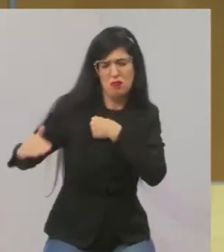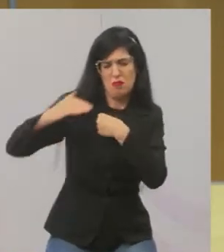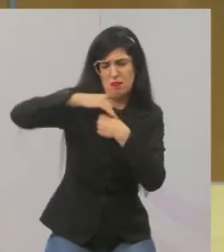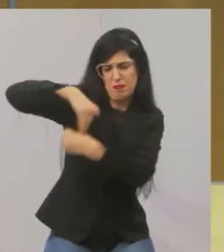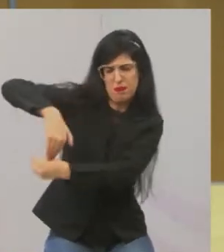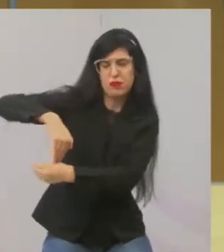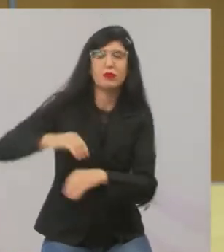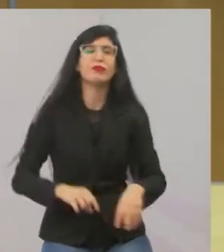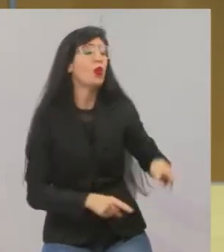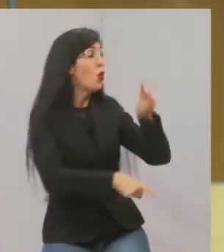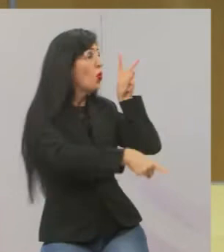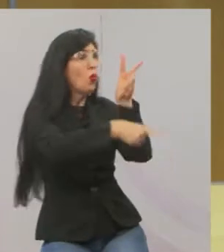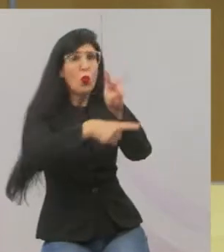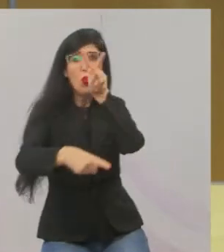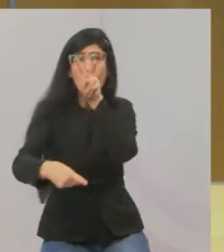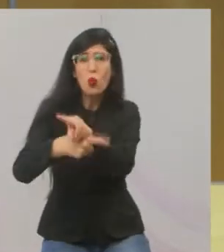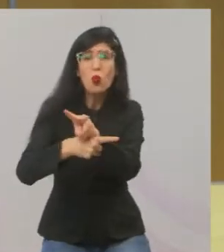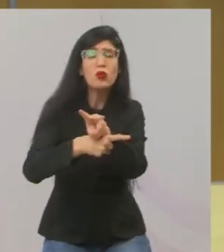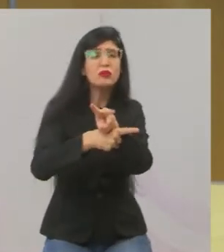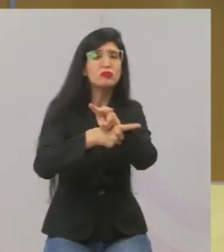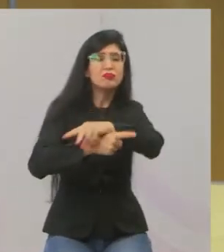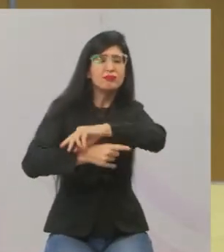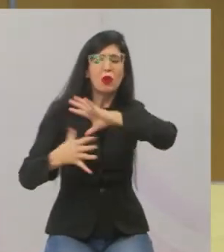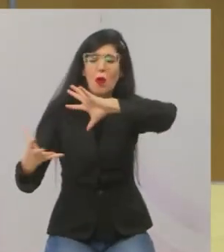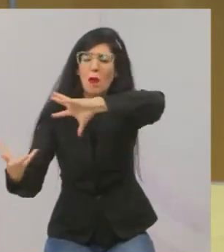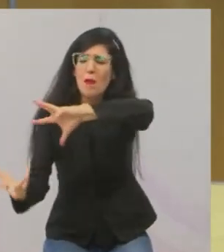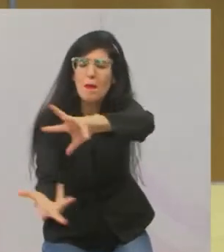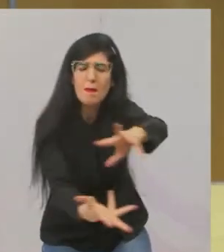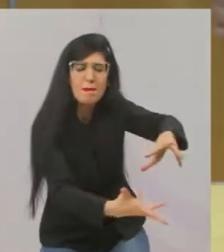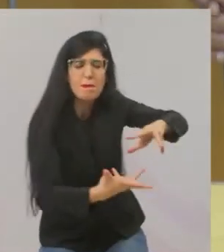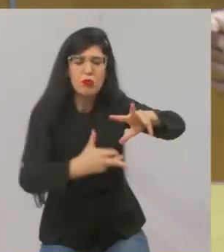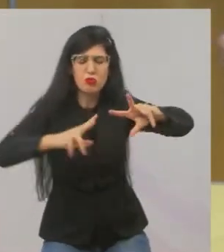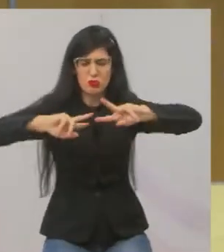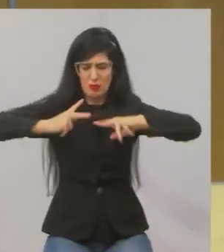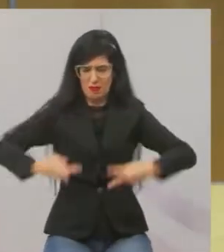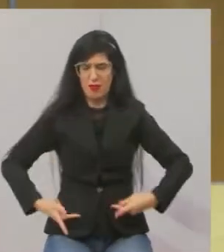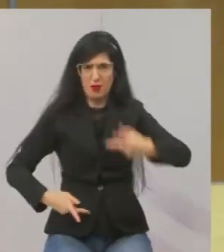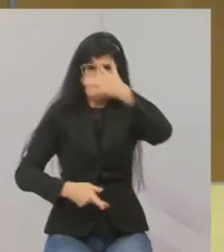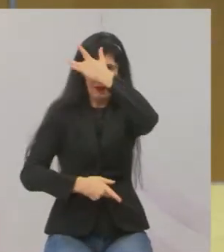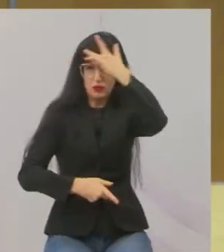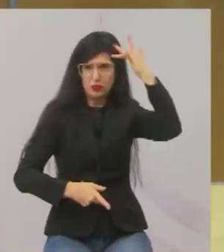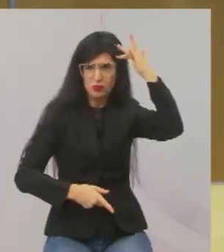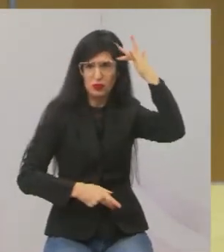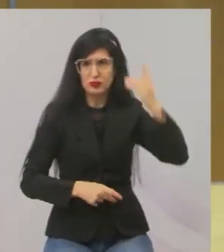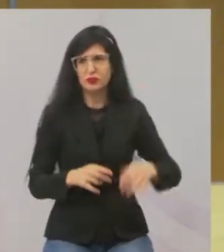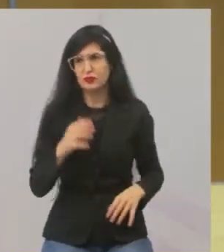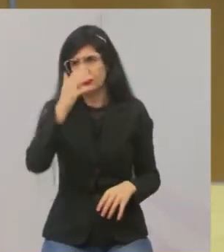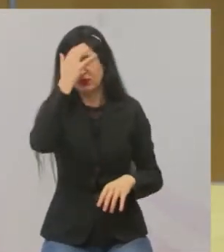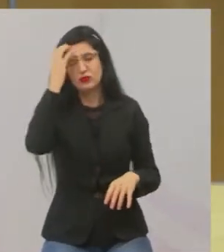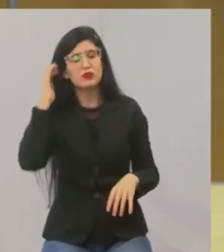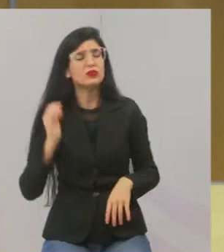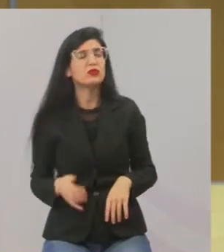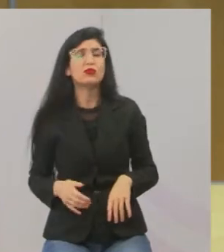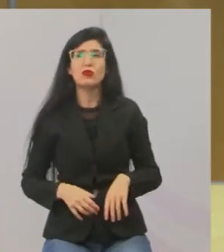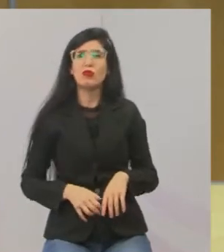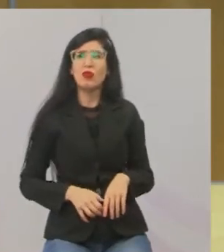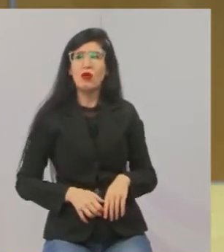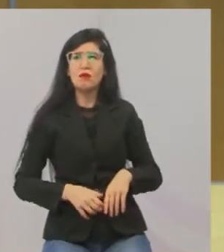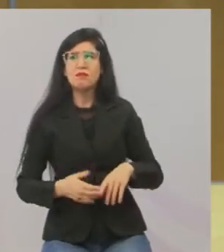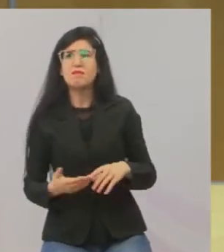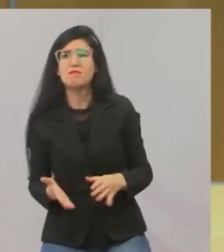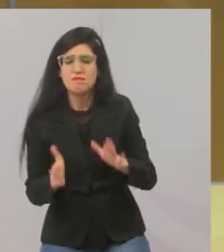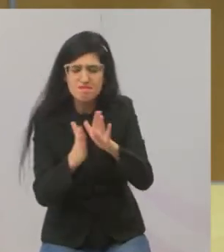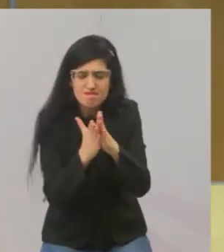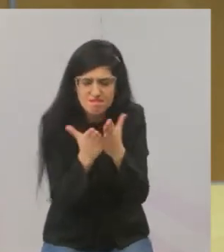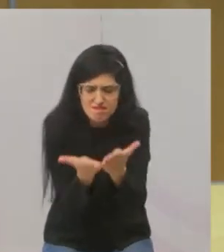comigo, com a minha família, Ele tem com cada um de vocês. E se nós fazer o que está aqui, eu tenho certeza que nós vamos ter